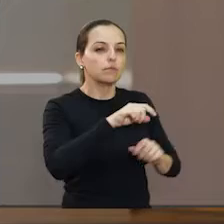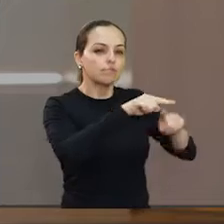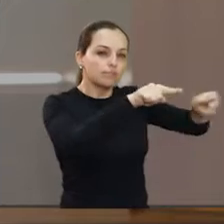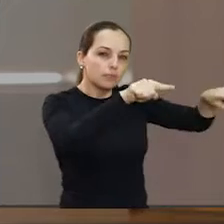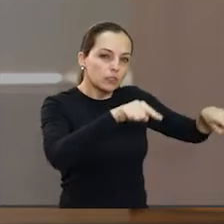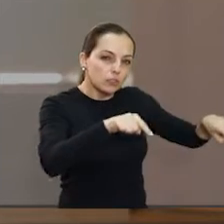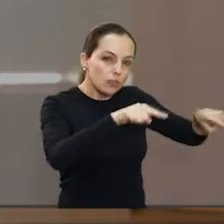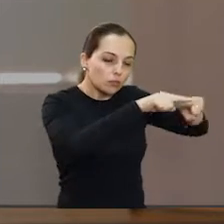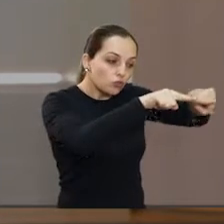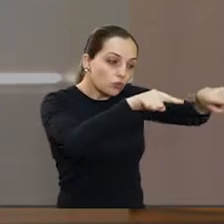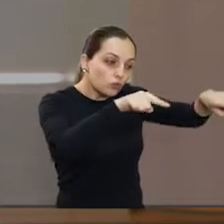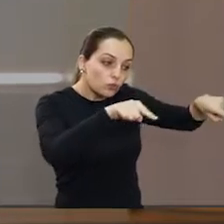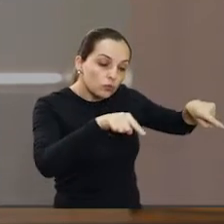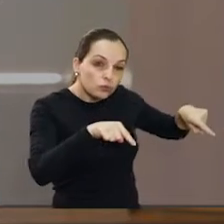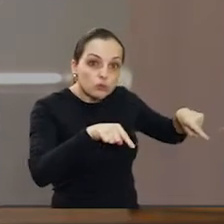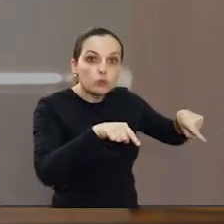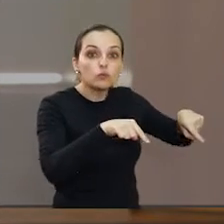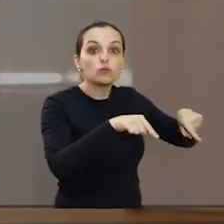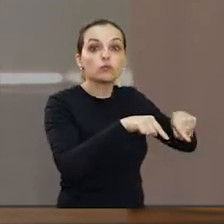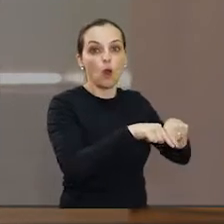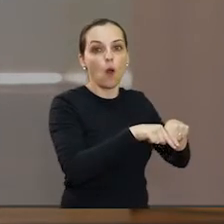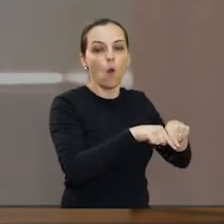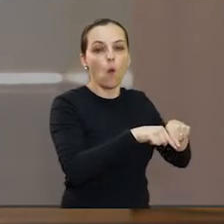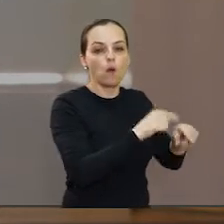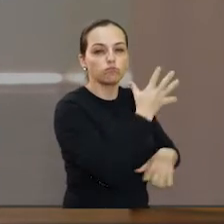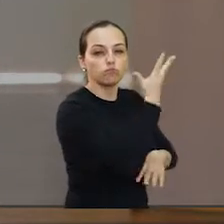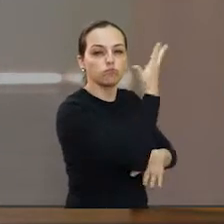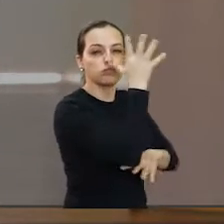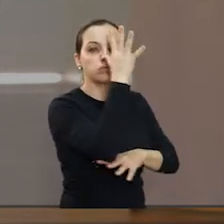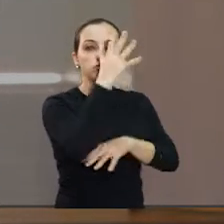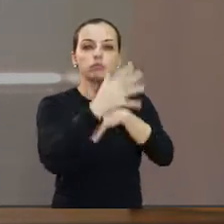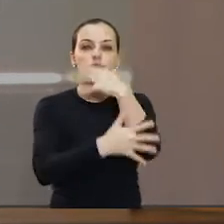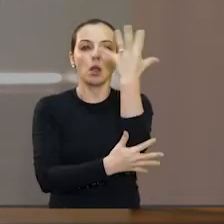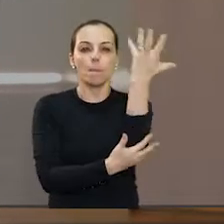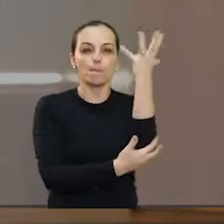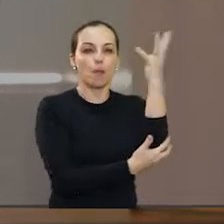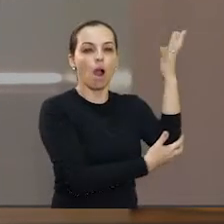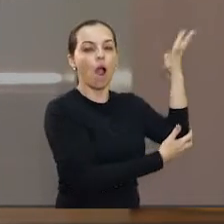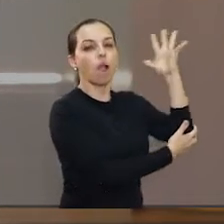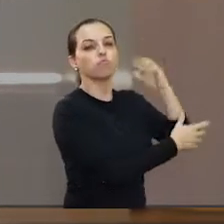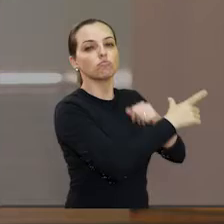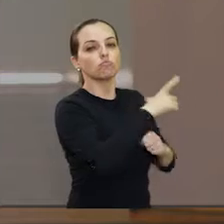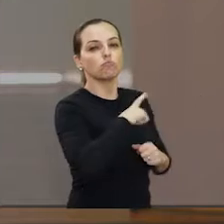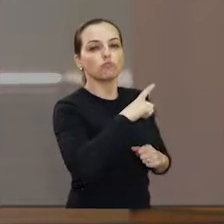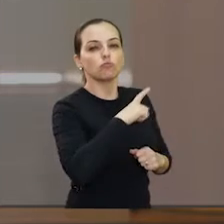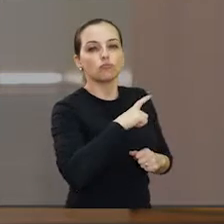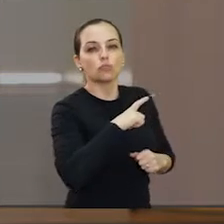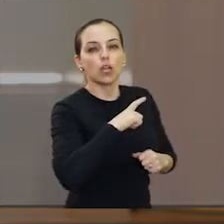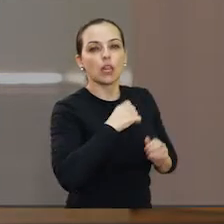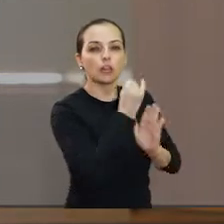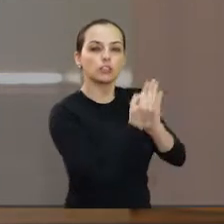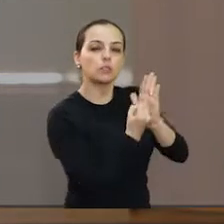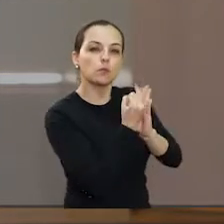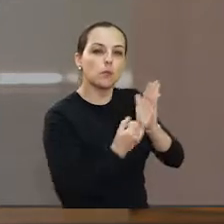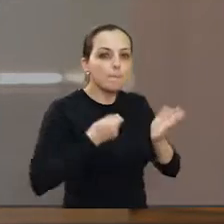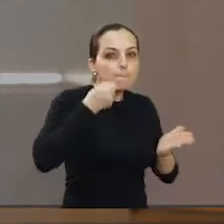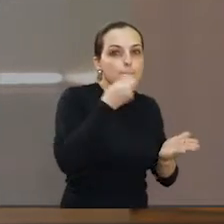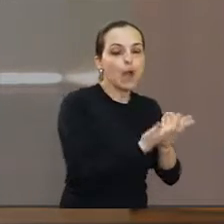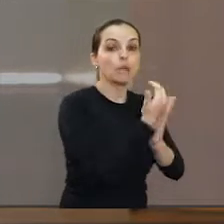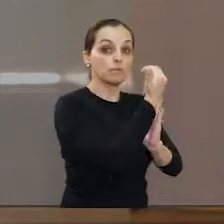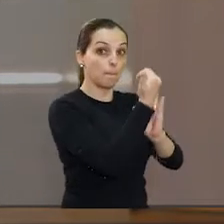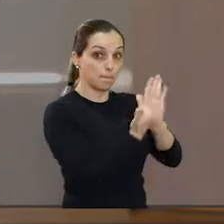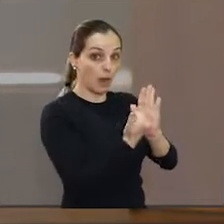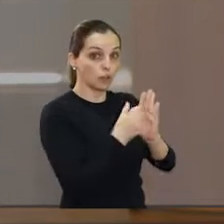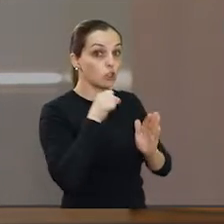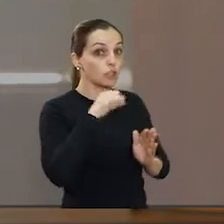propriedade. Né? Atualmente, para grandes lotes, né, a isenção ela busca quem mantém uma área arborizada, uma área